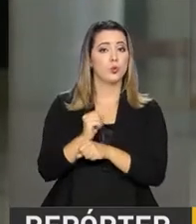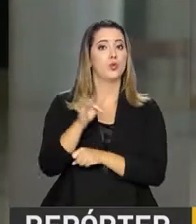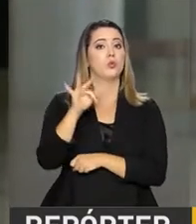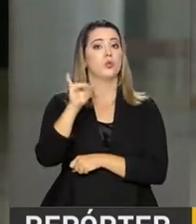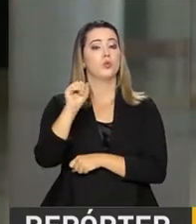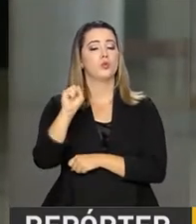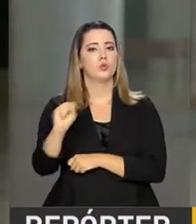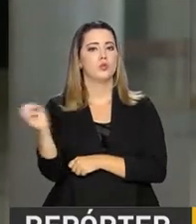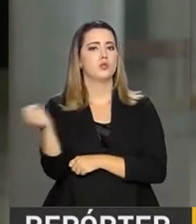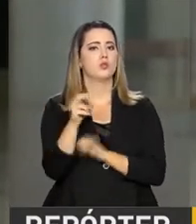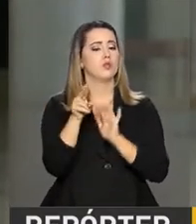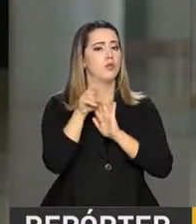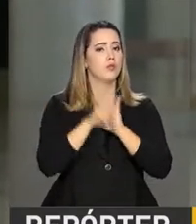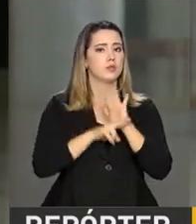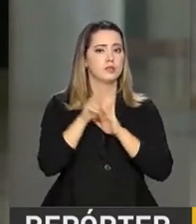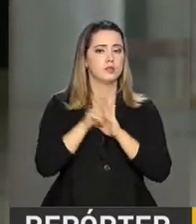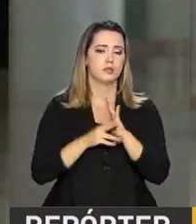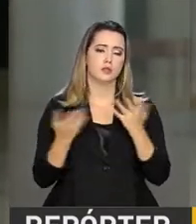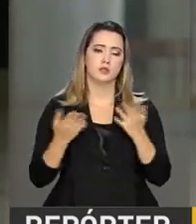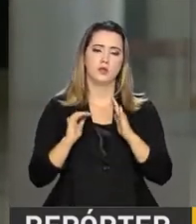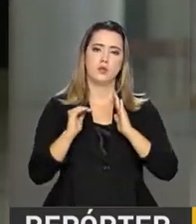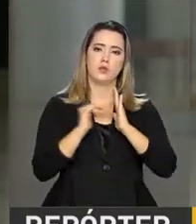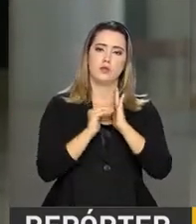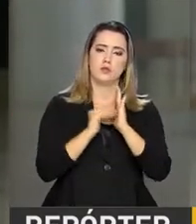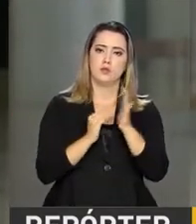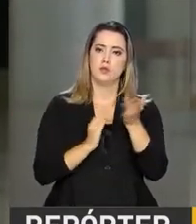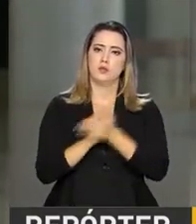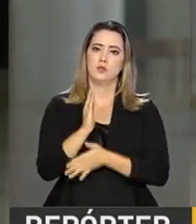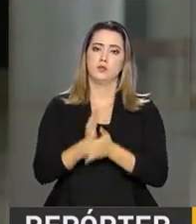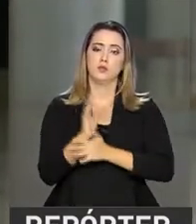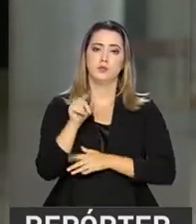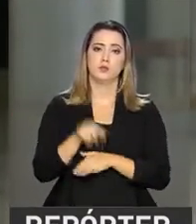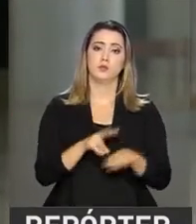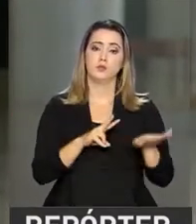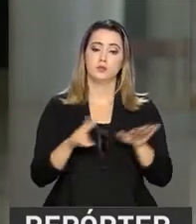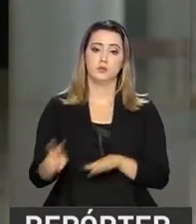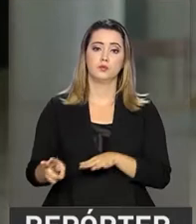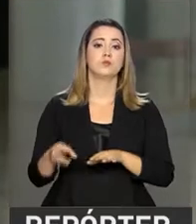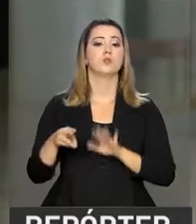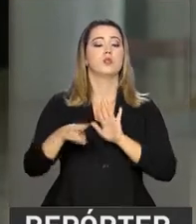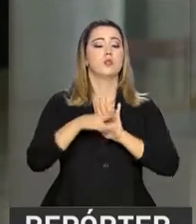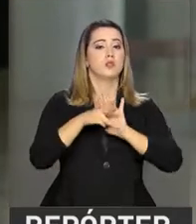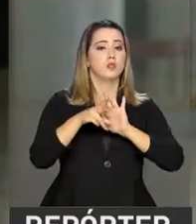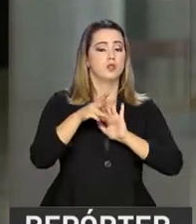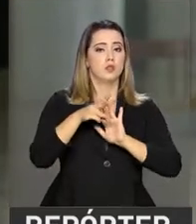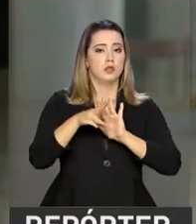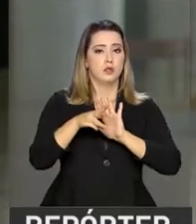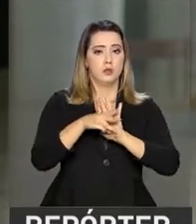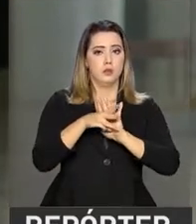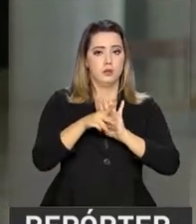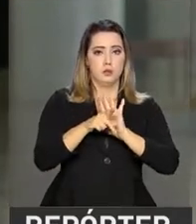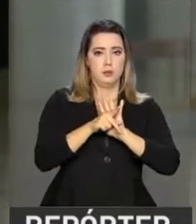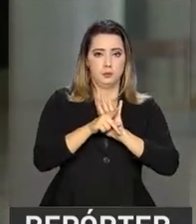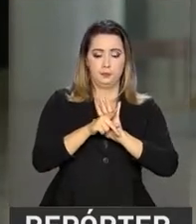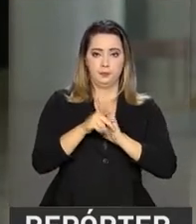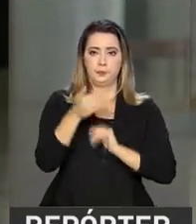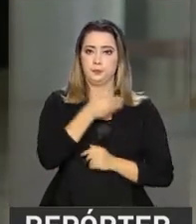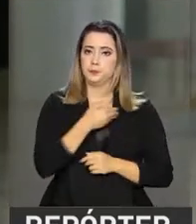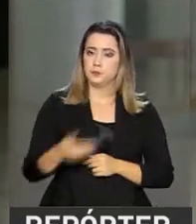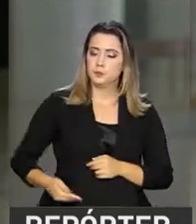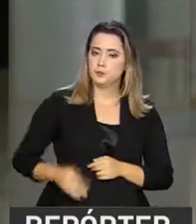invadir ter novas regras o senado federal aprovou nesta semana a medida provisória editada pelo governo federal que traz